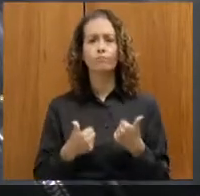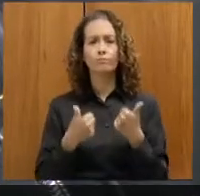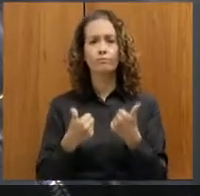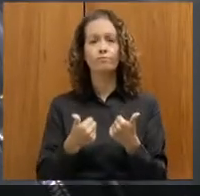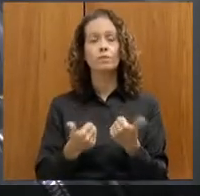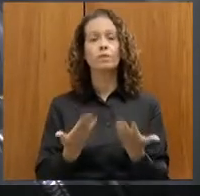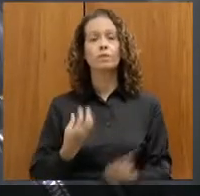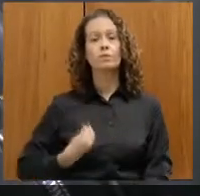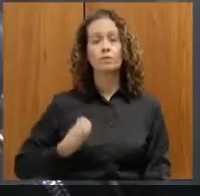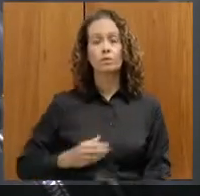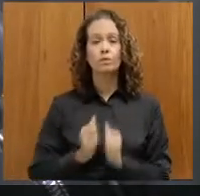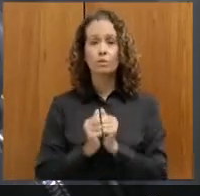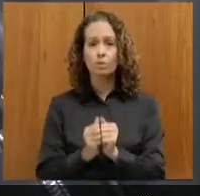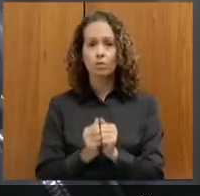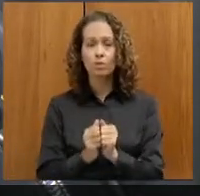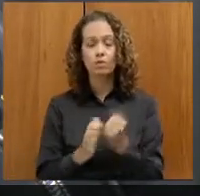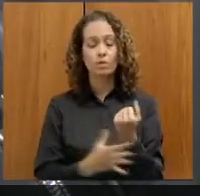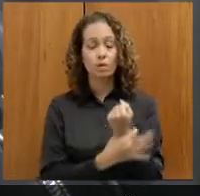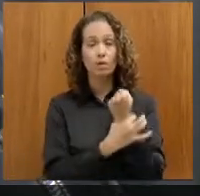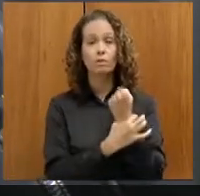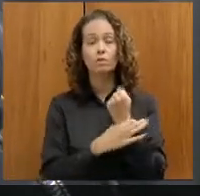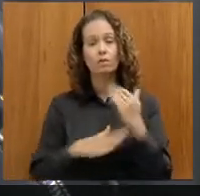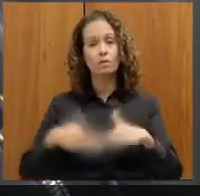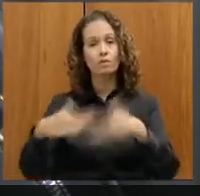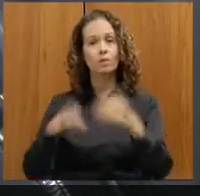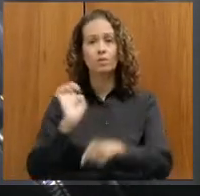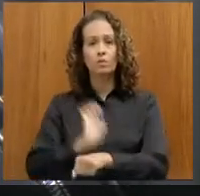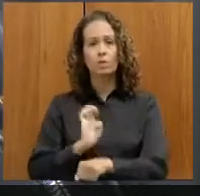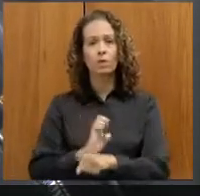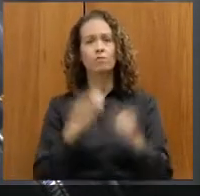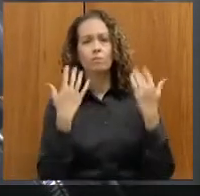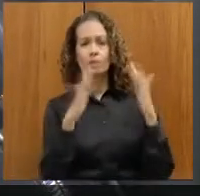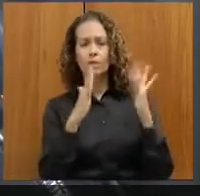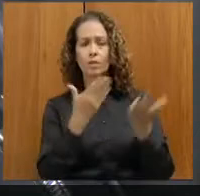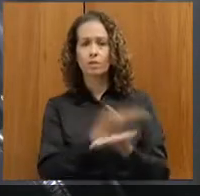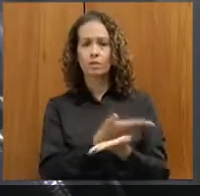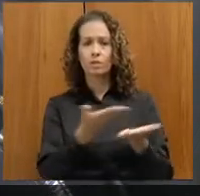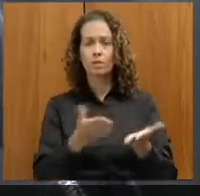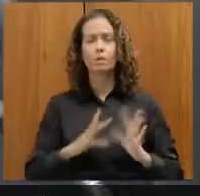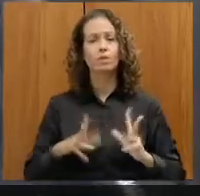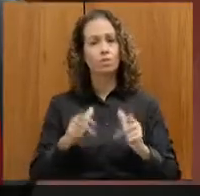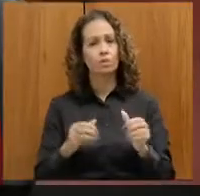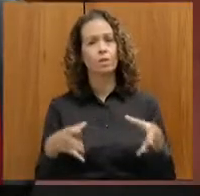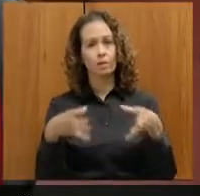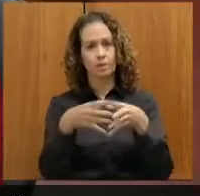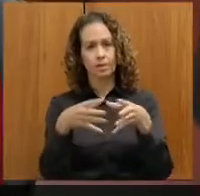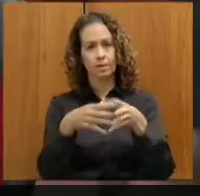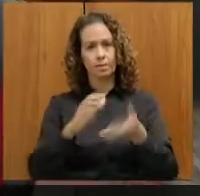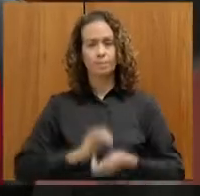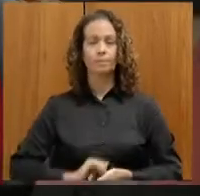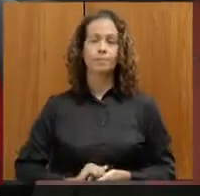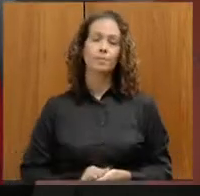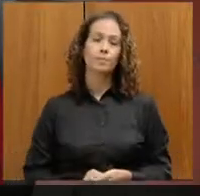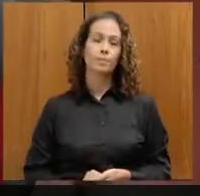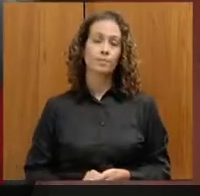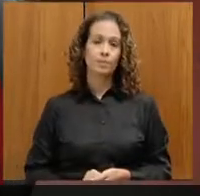aqui garantiu no desenvolvimento do Estado Parabéns vossa excelência EA toda sua equipe com